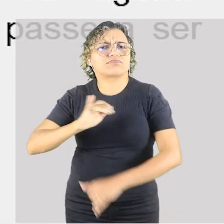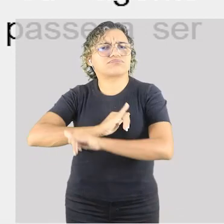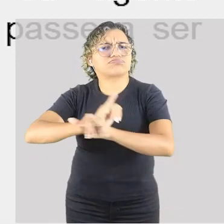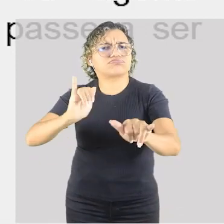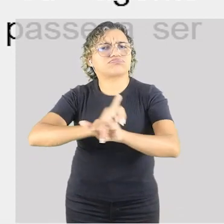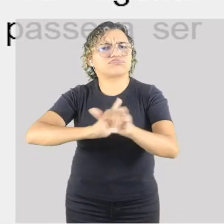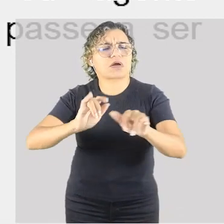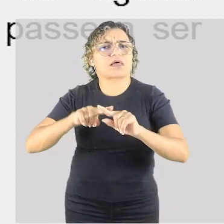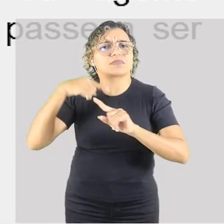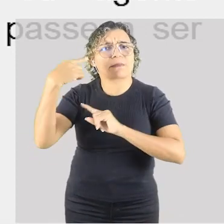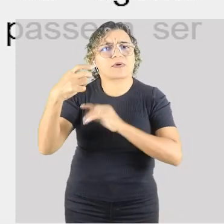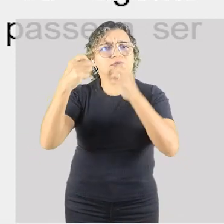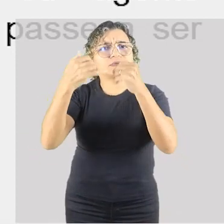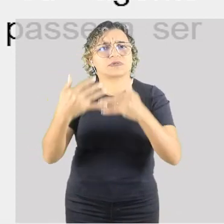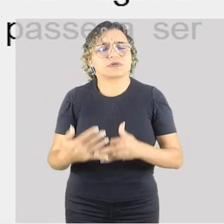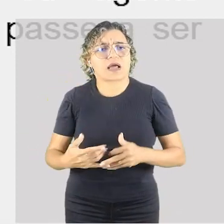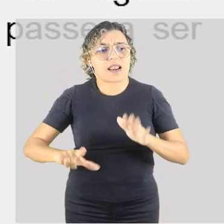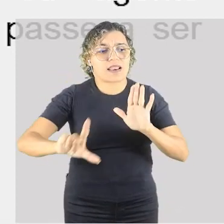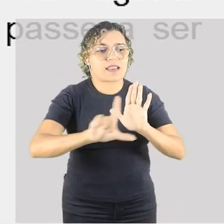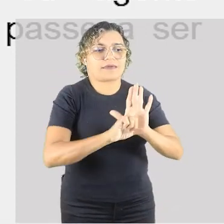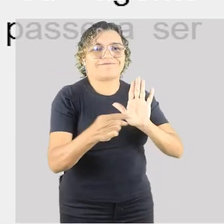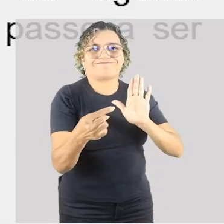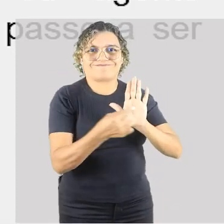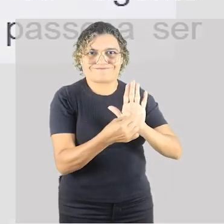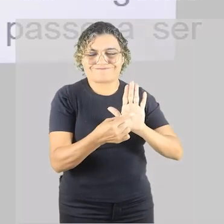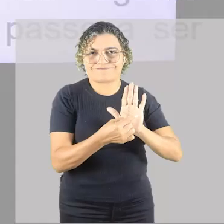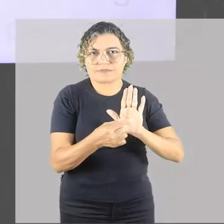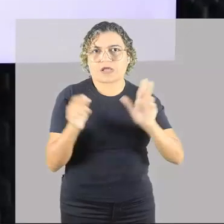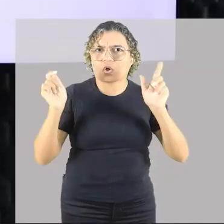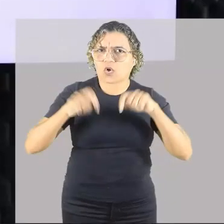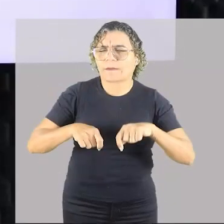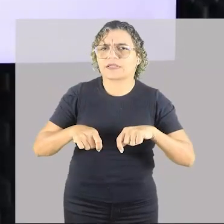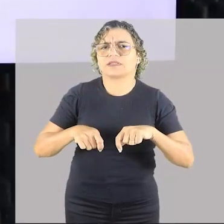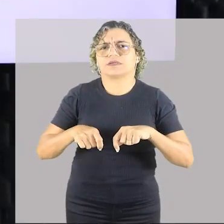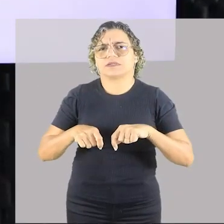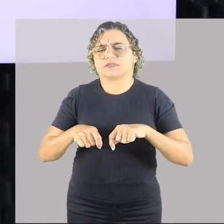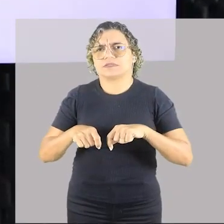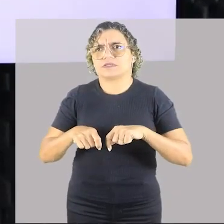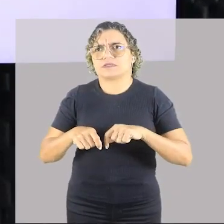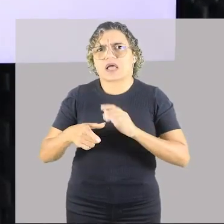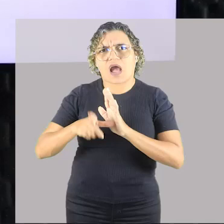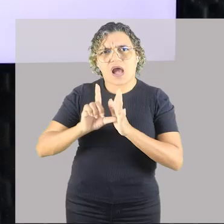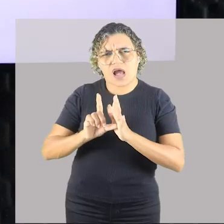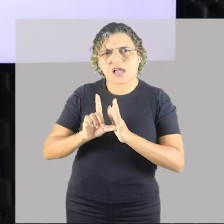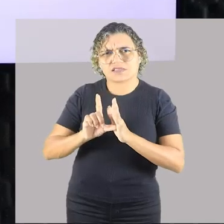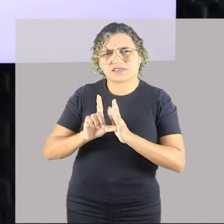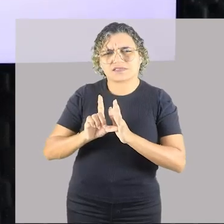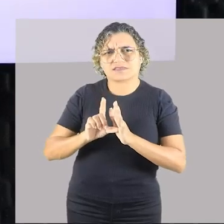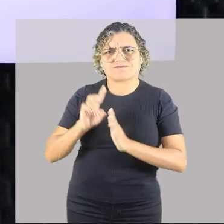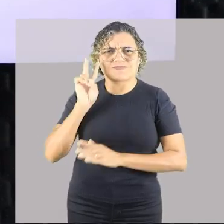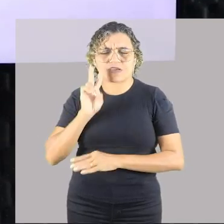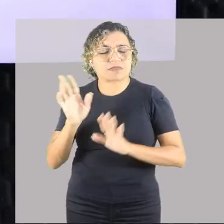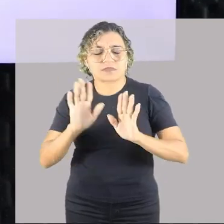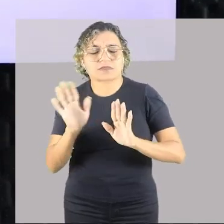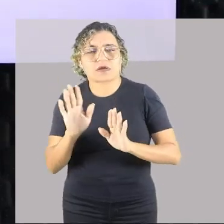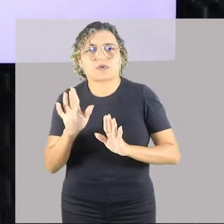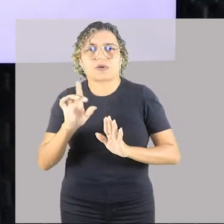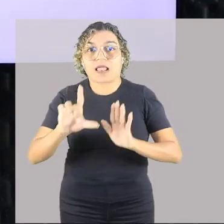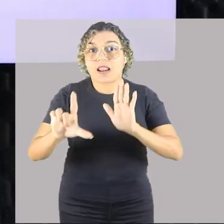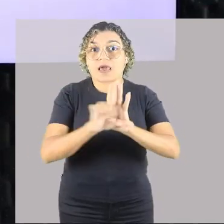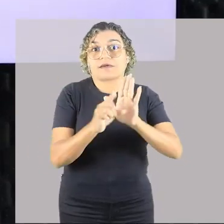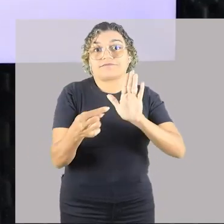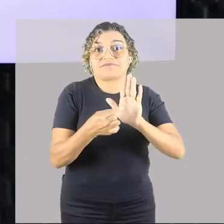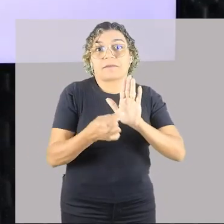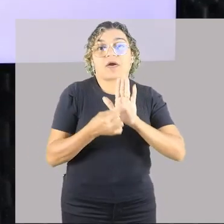primeira característica, pois a definição é estabelecida pela lei. A competência não se presume, porque ela está prevista na lei, então somente